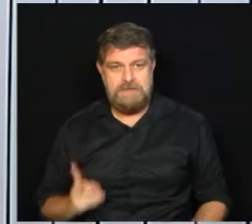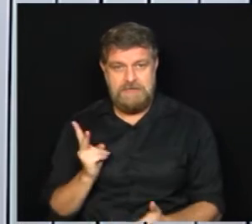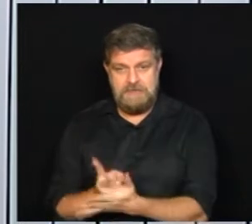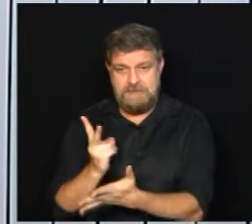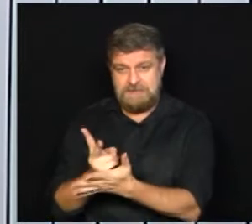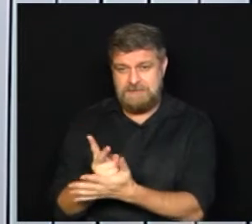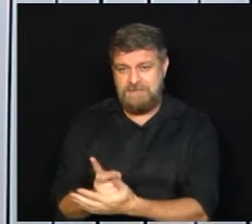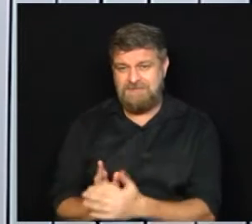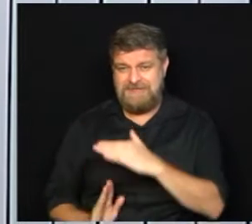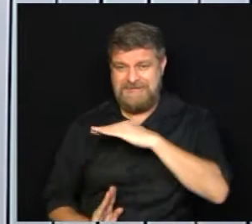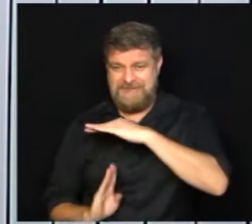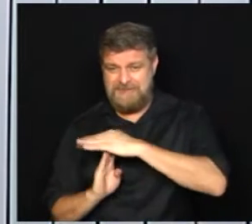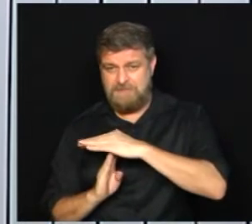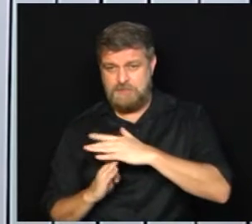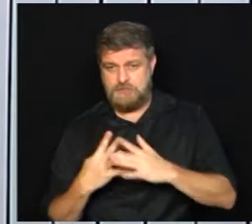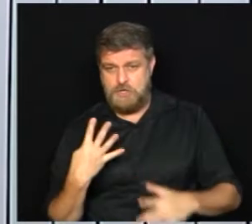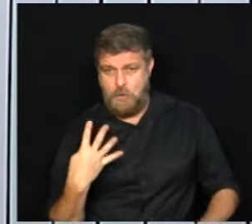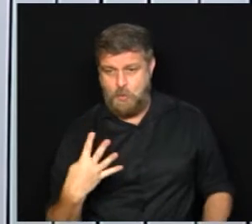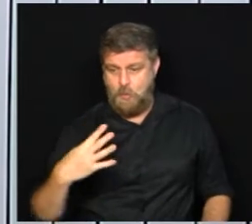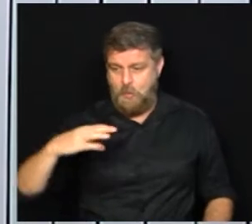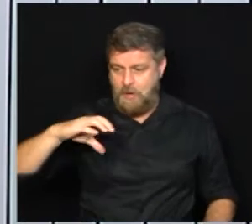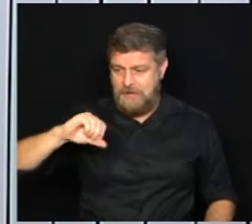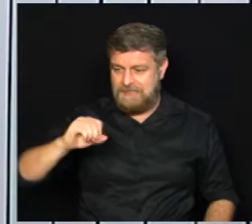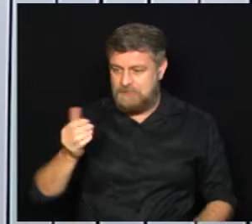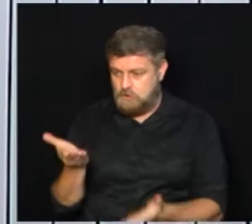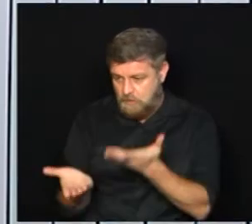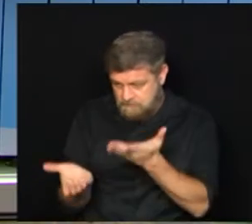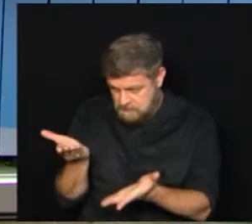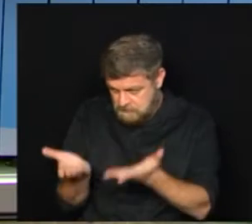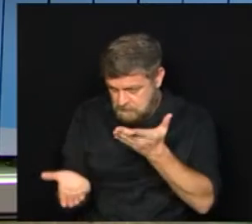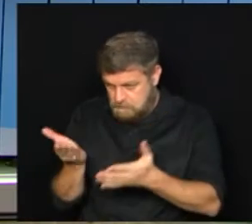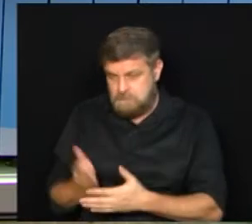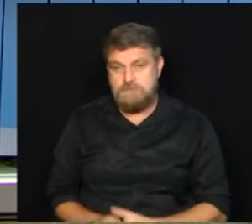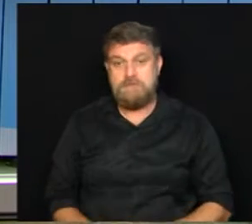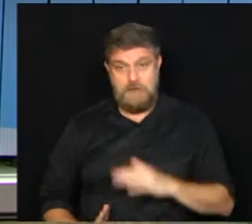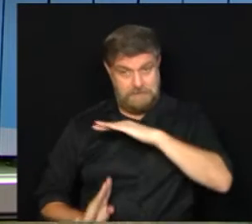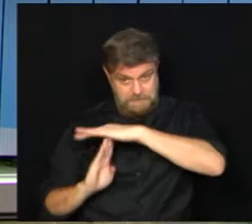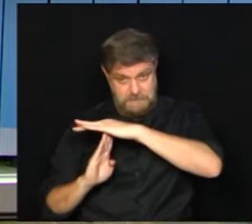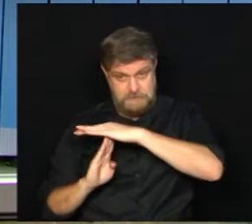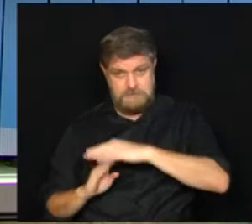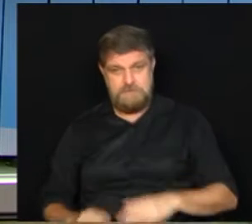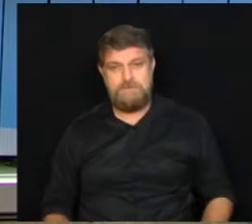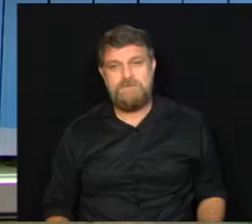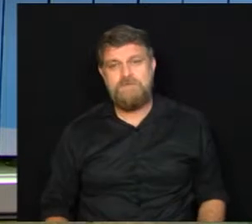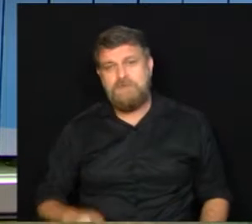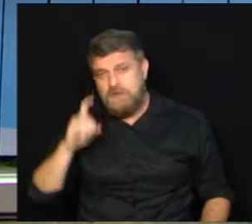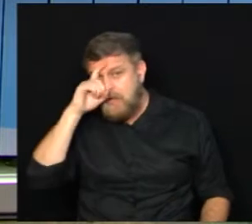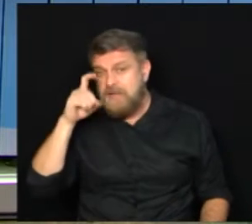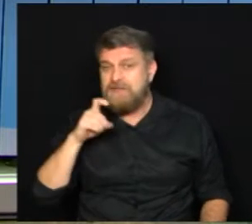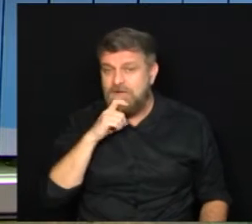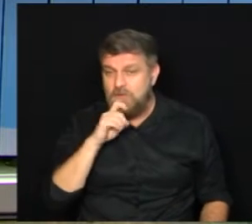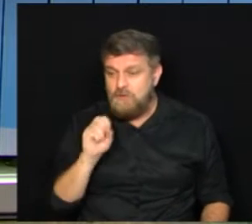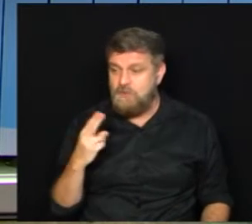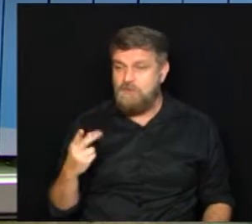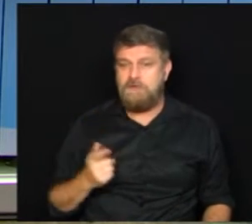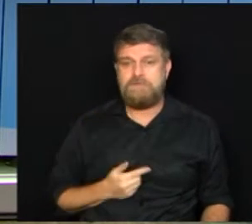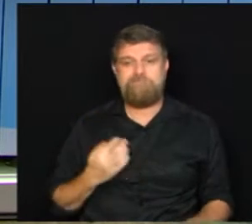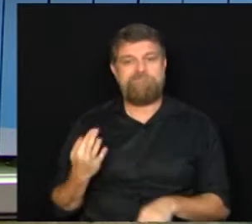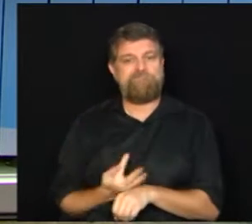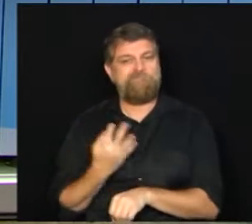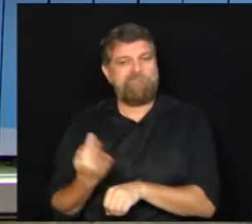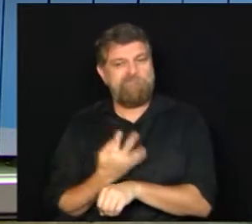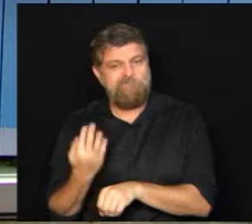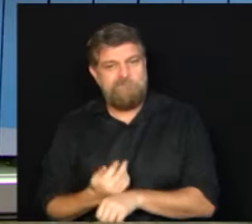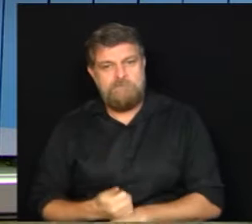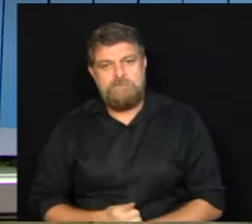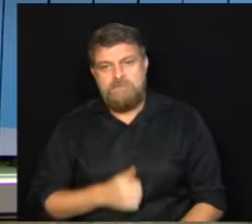sempre no máximo 49 quilos. Isso. E isso para você é tranquilo ou você sempre está ali brigando